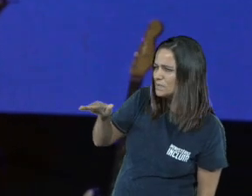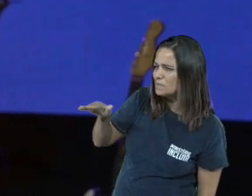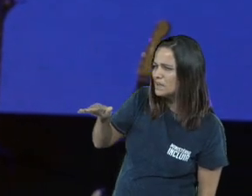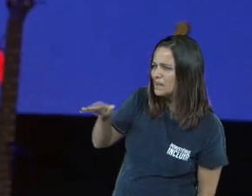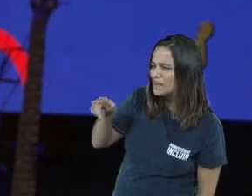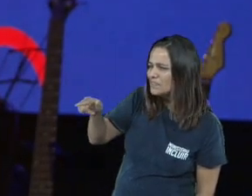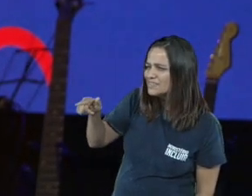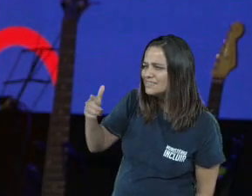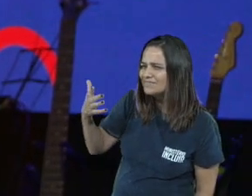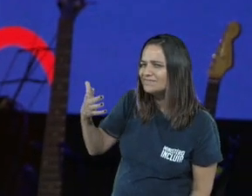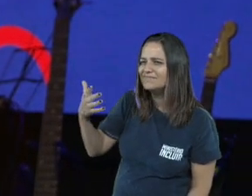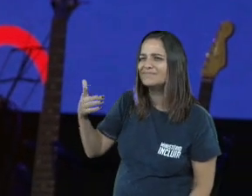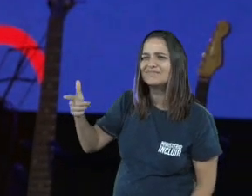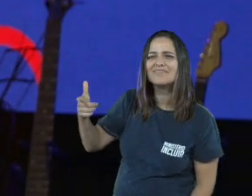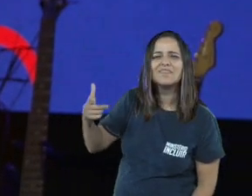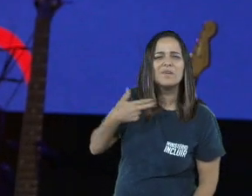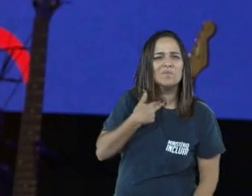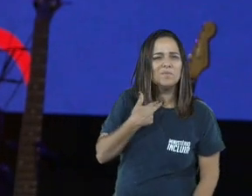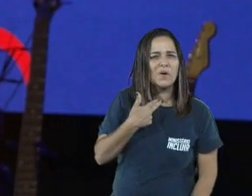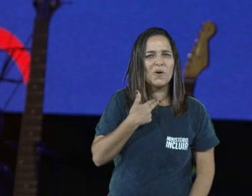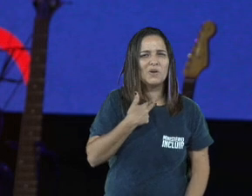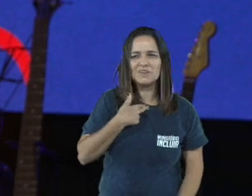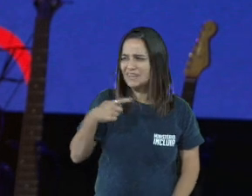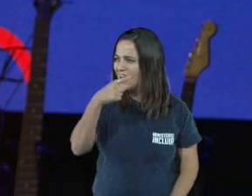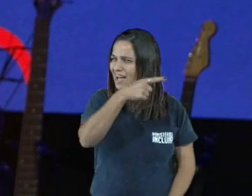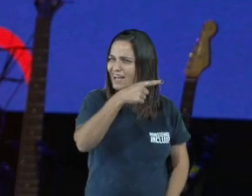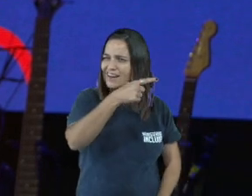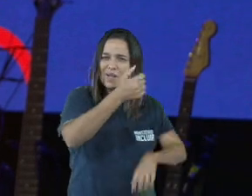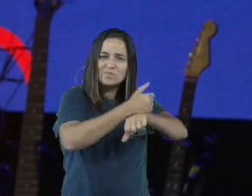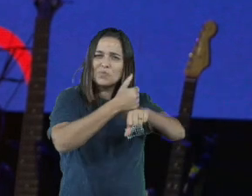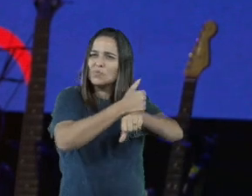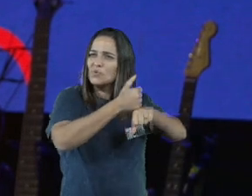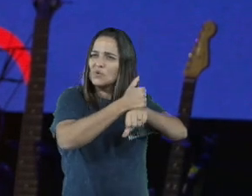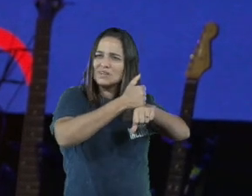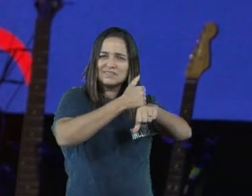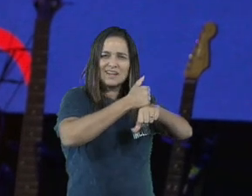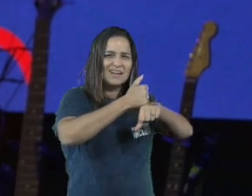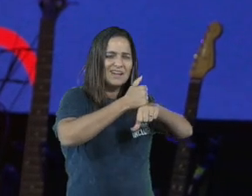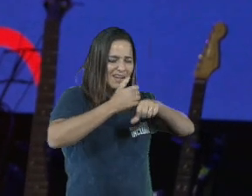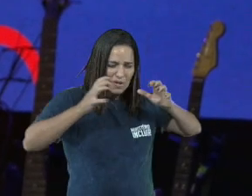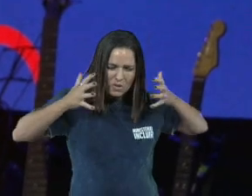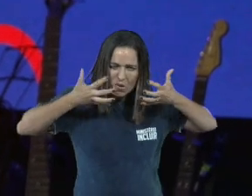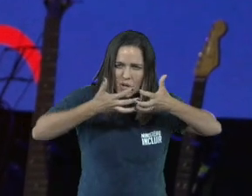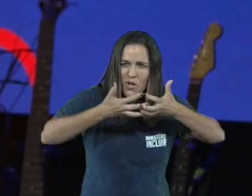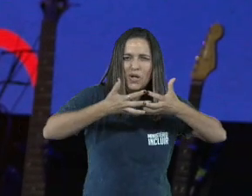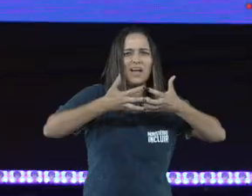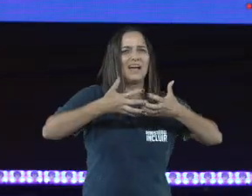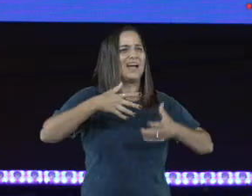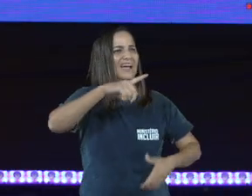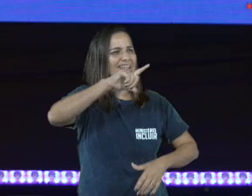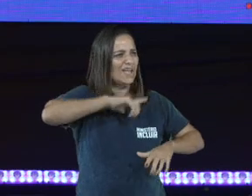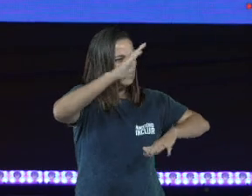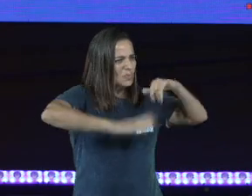você não tem condição nenhuma para o cara não tô aqui a boca a senhora já bateu em cinco na vez só então espada